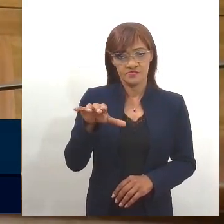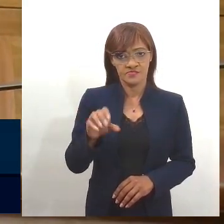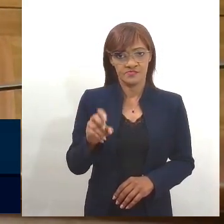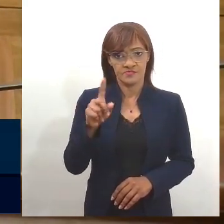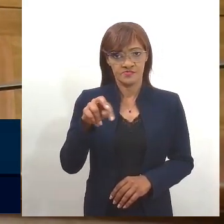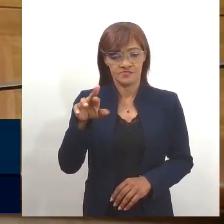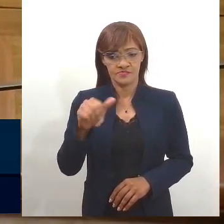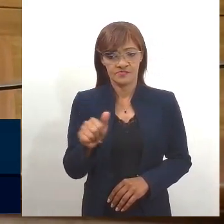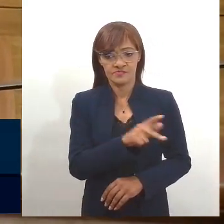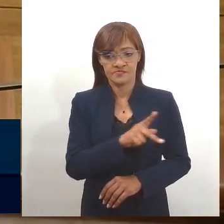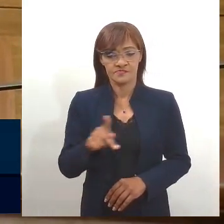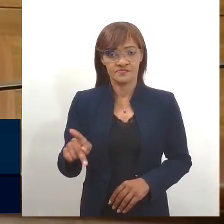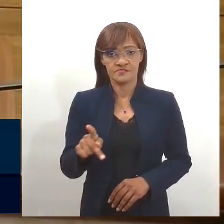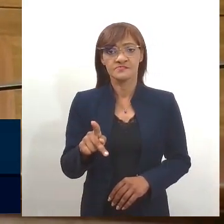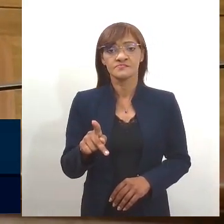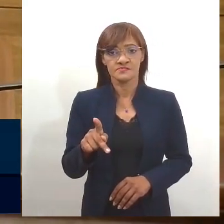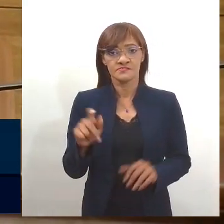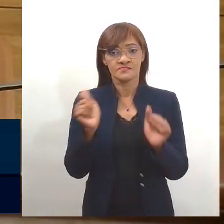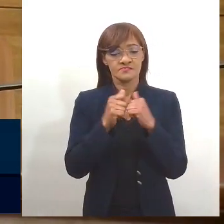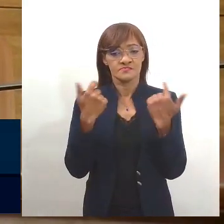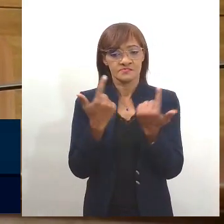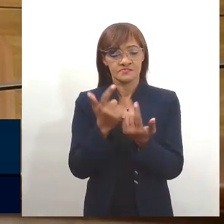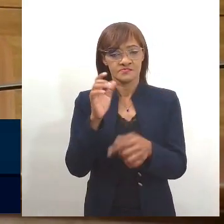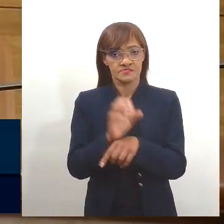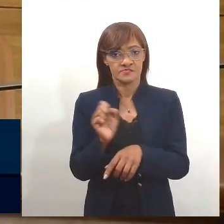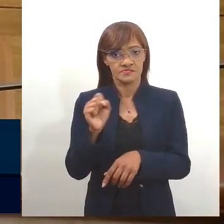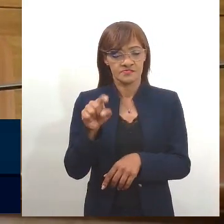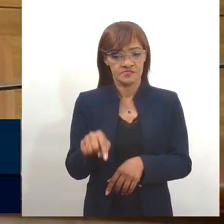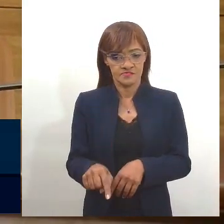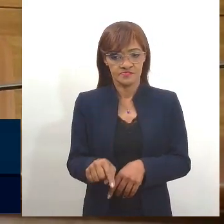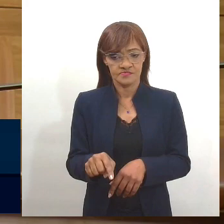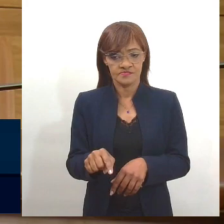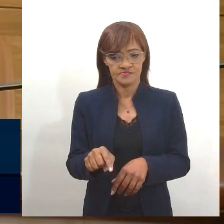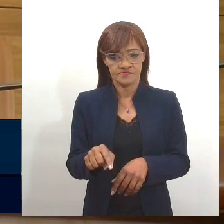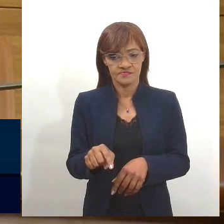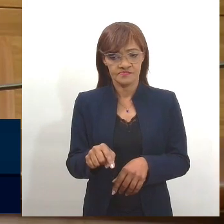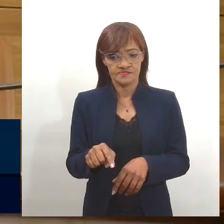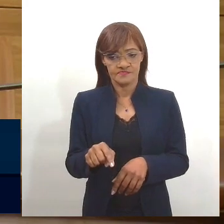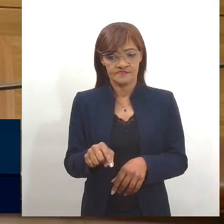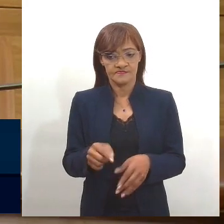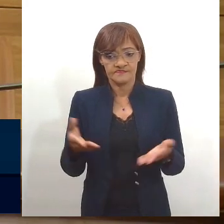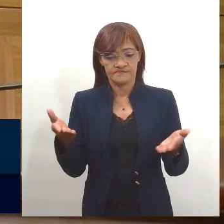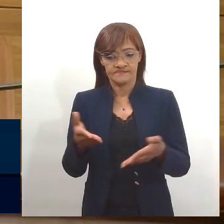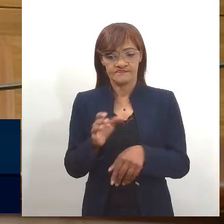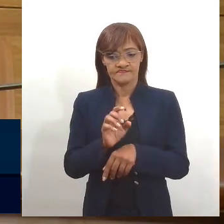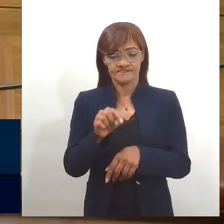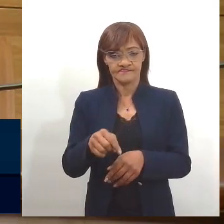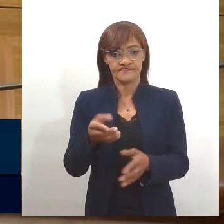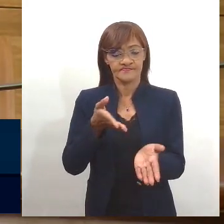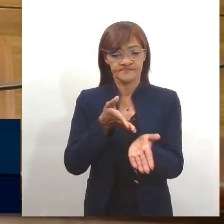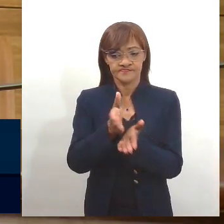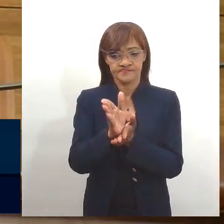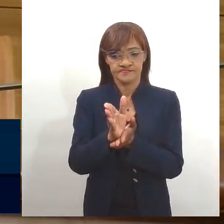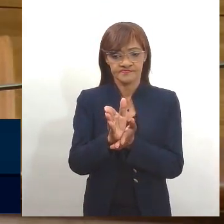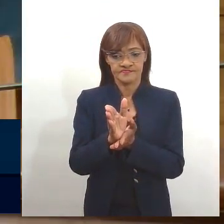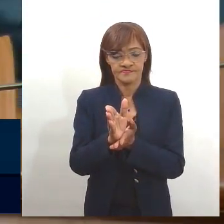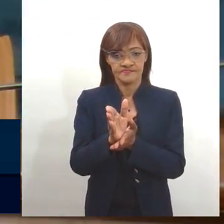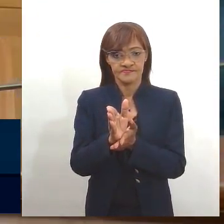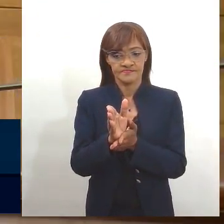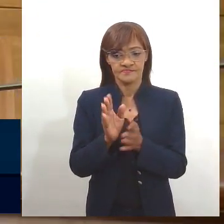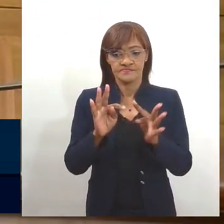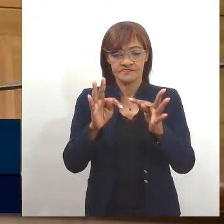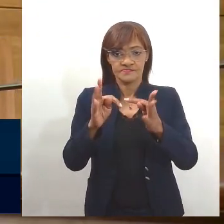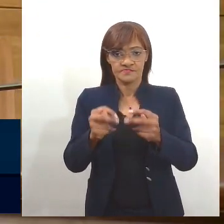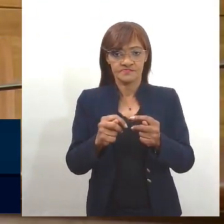saber que a Assembleia Legislativa do Estado aprovou e a mesa promulga a seguinte